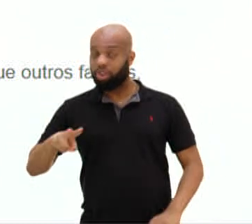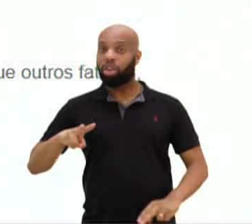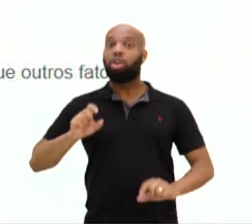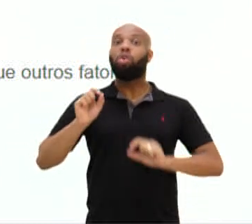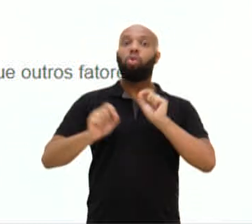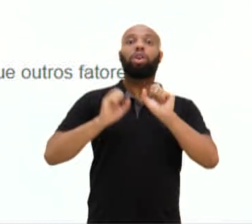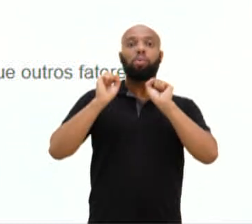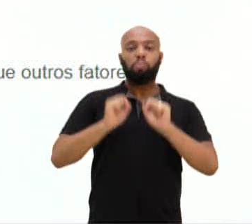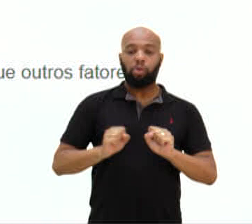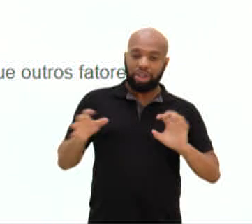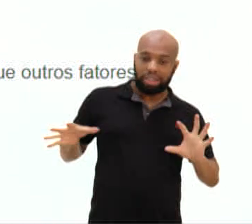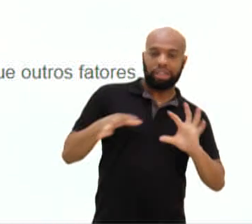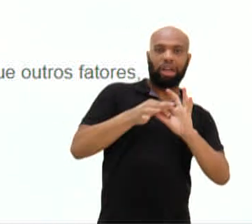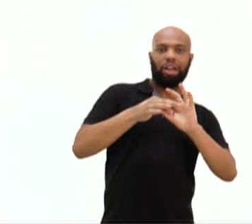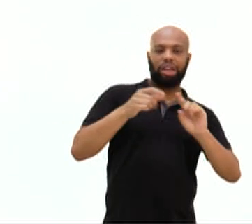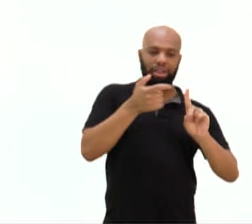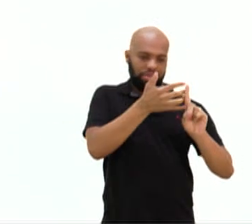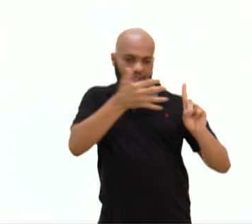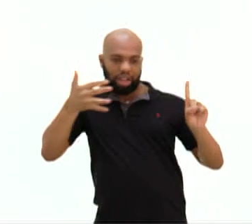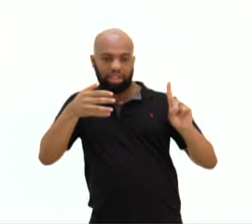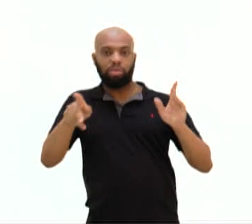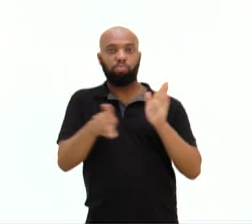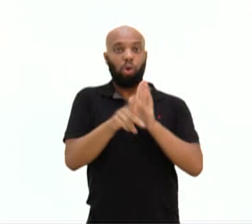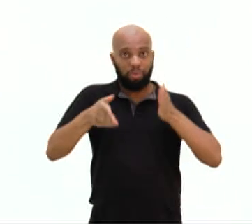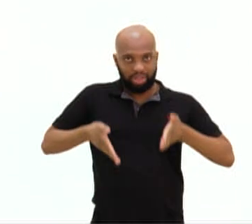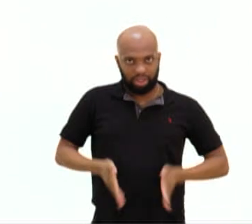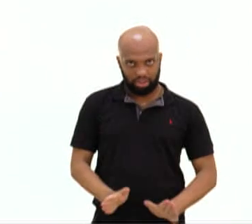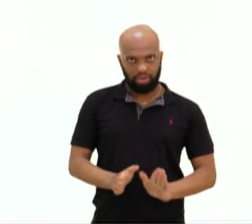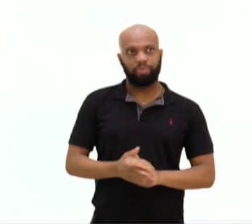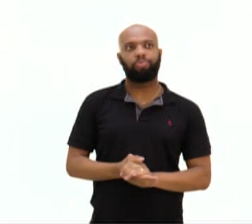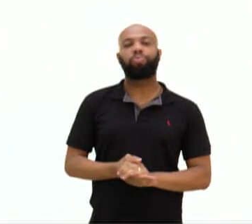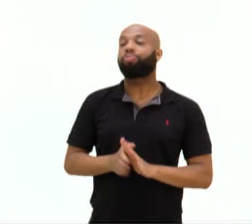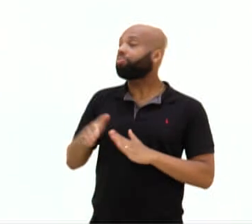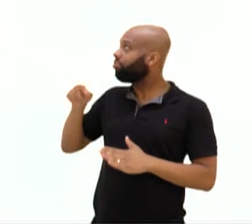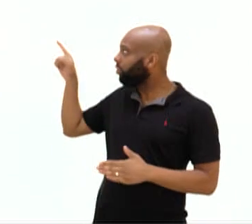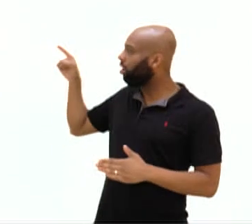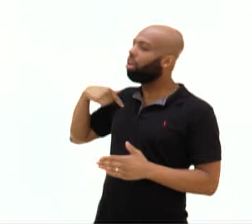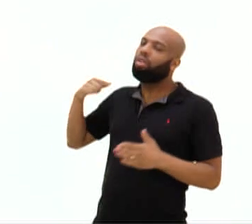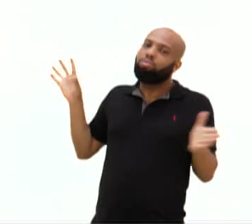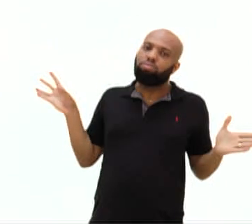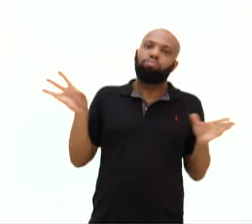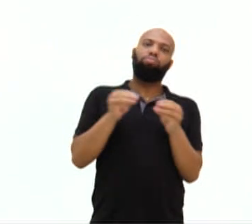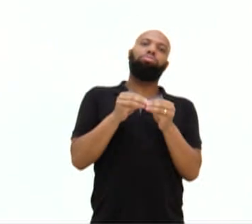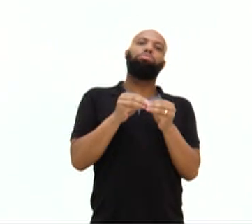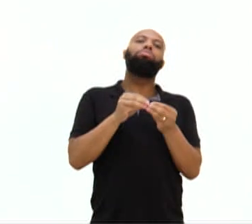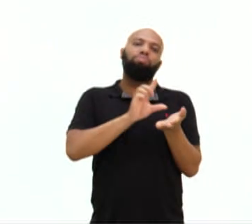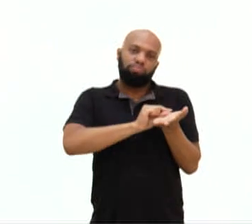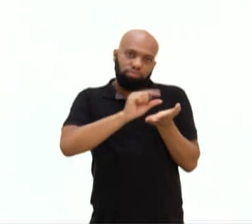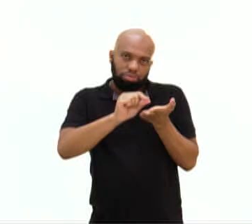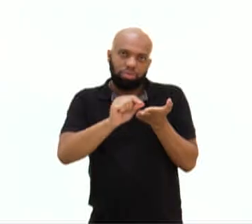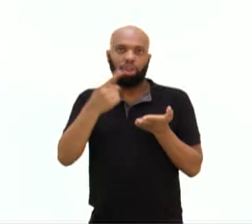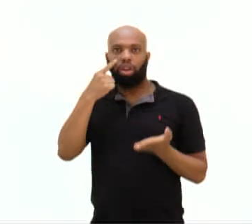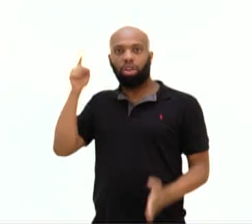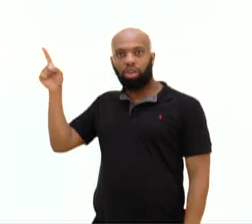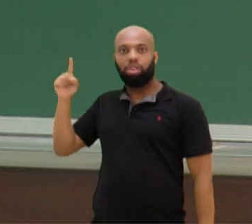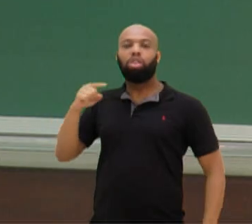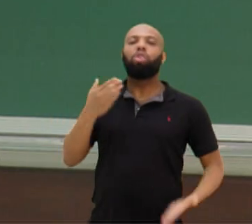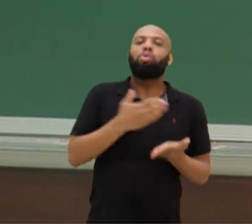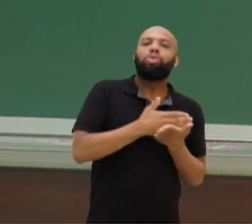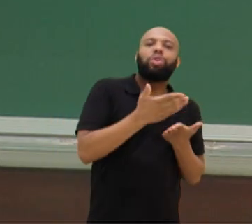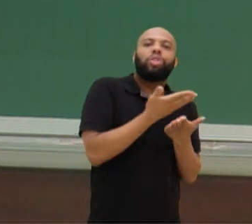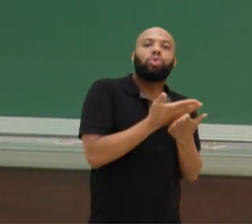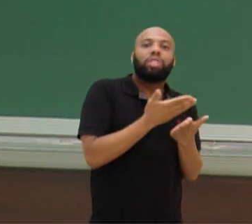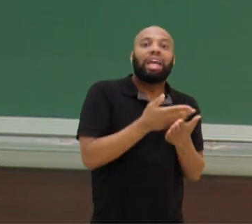síndrome congênita. Então, esse artigo, tá, eu fiz um resuminho deles aqui em forma de infográfico para vocês, ele começou a estudar